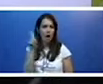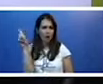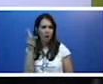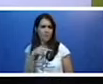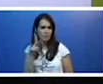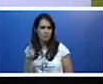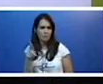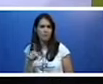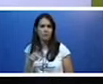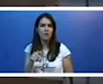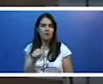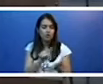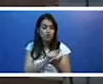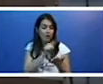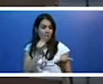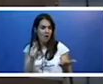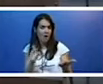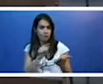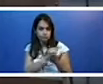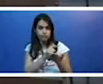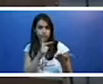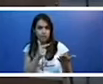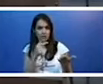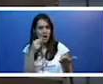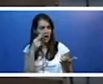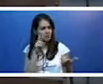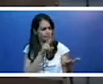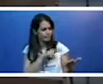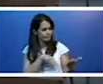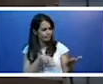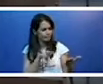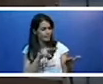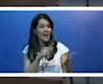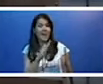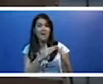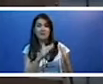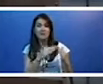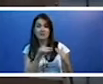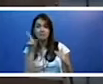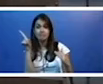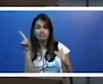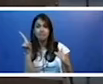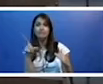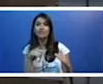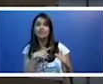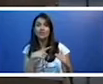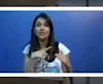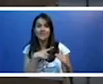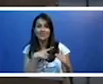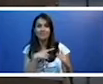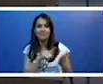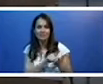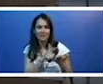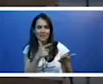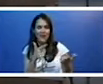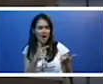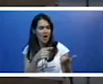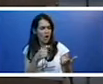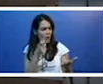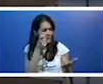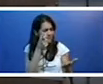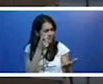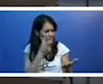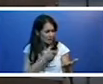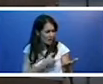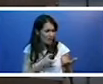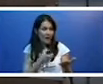olhar muito jornal e aparecia essas plantas assim de casa, de apartamento e tal. Eu ficava observando aqui porque eu